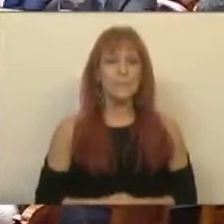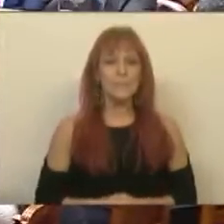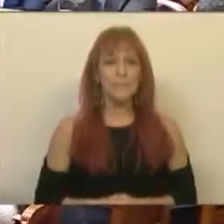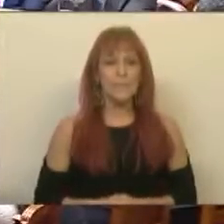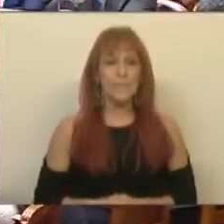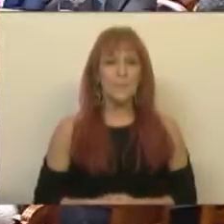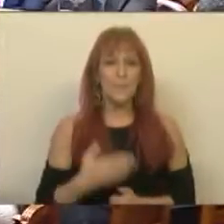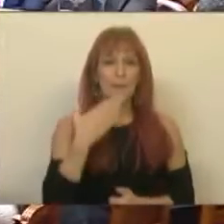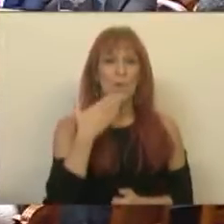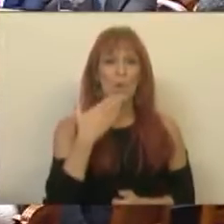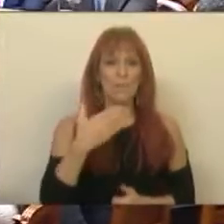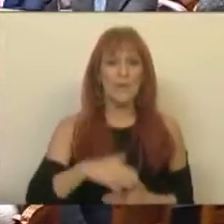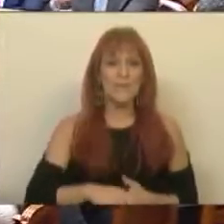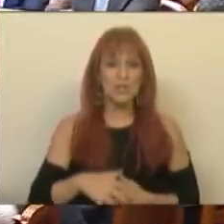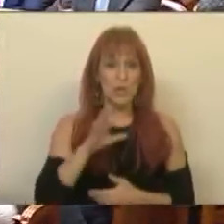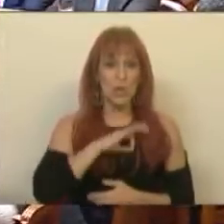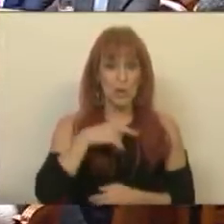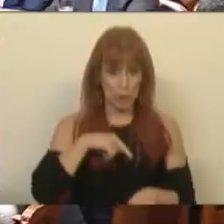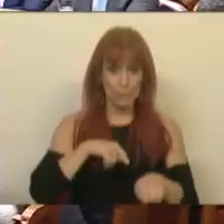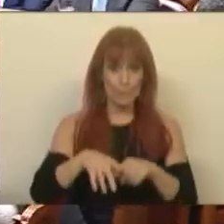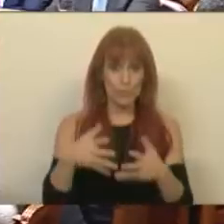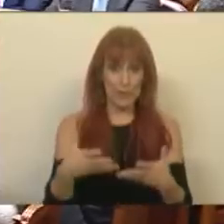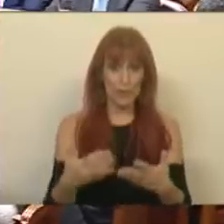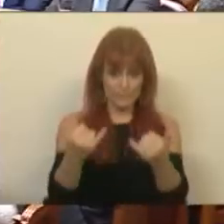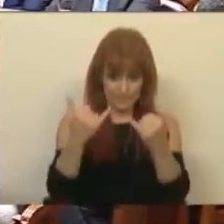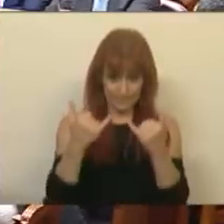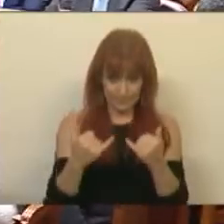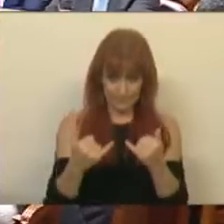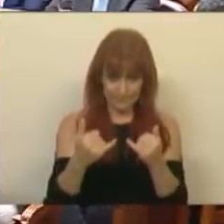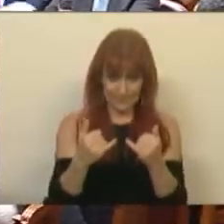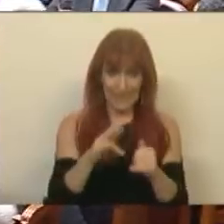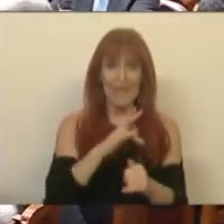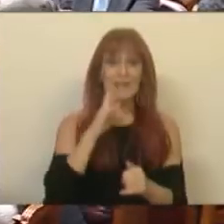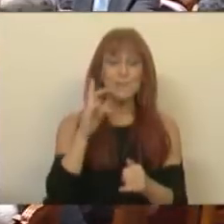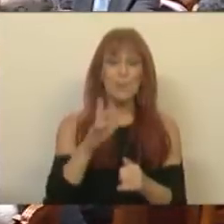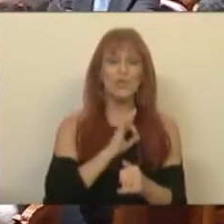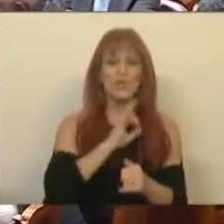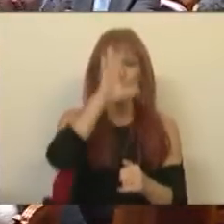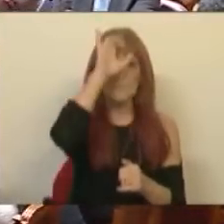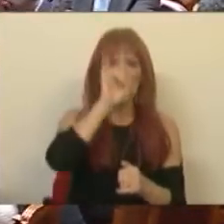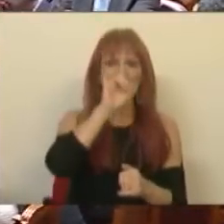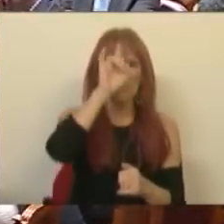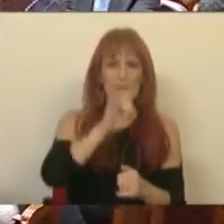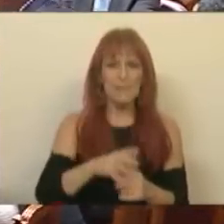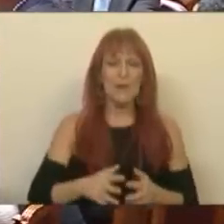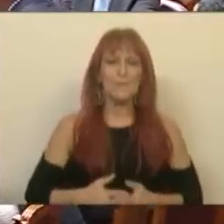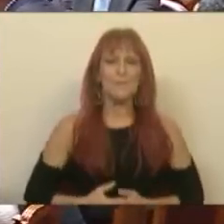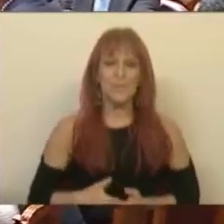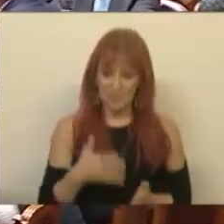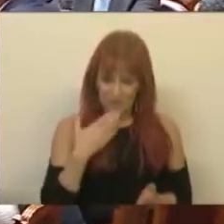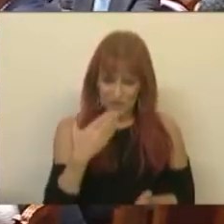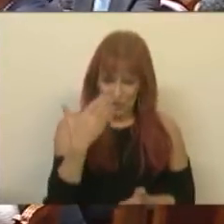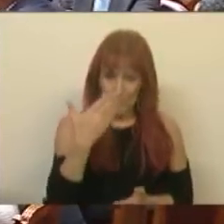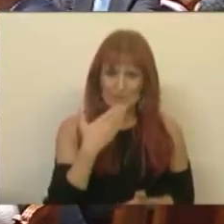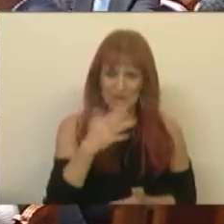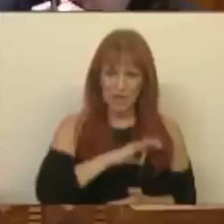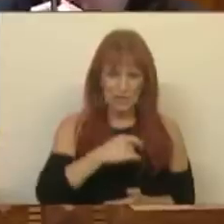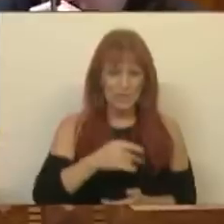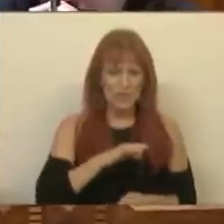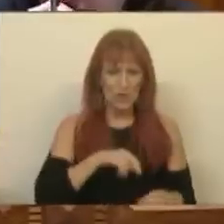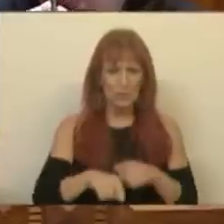muito obrigada senhor Deputado para responder tem a palavra ao senhor obrigado